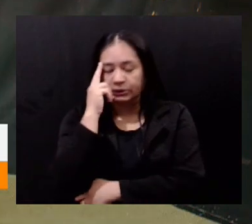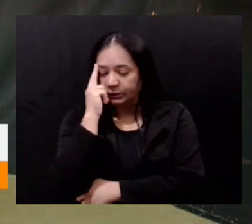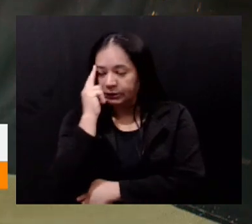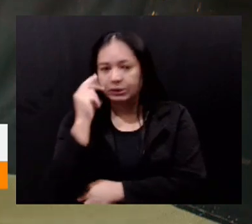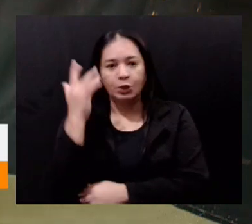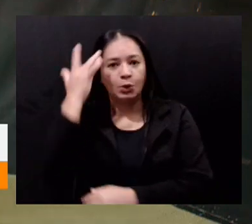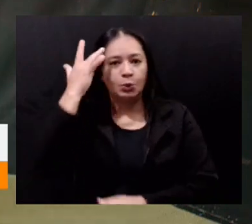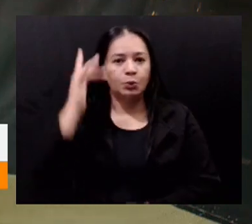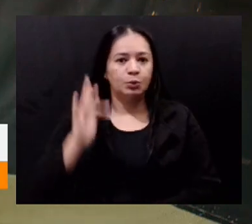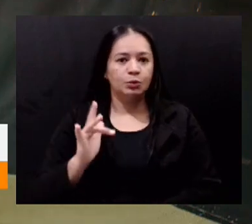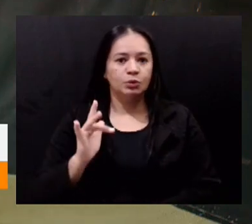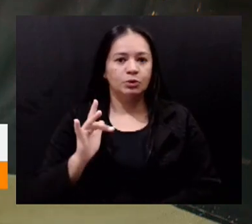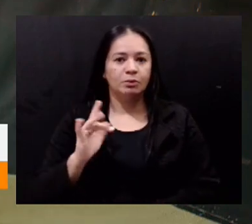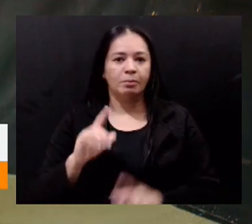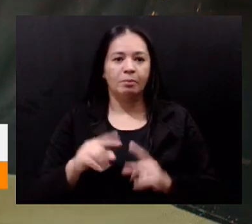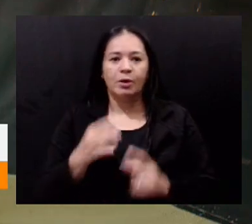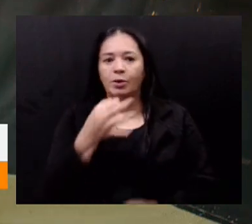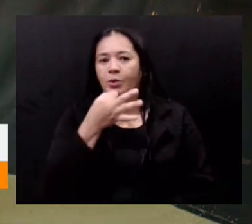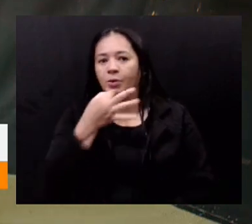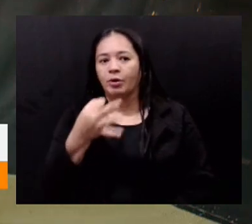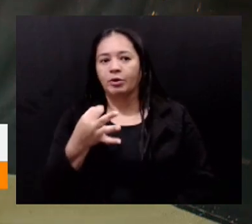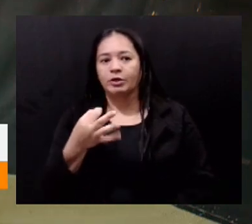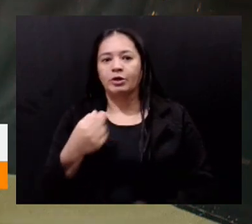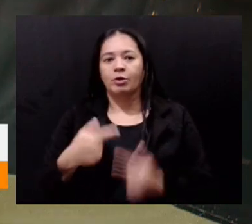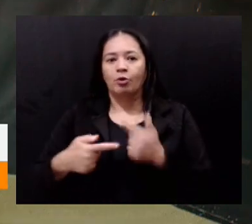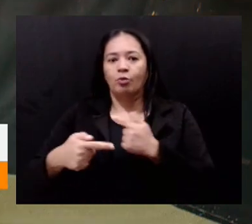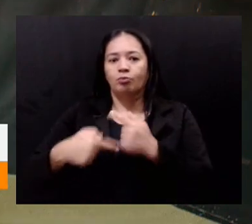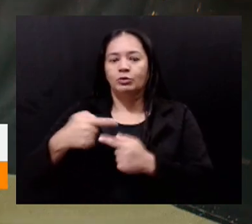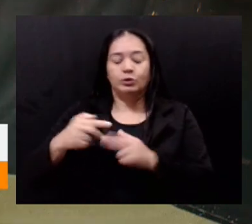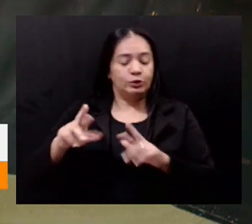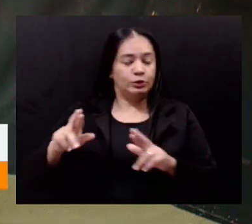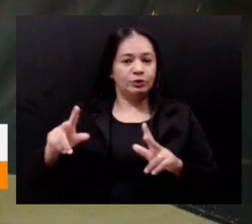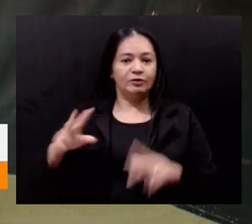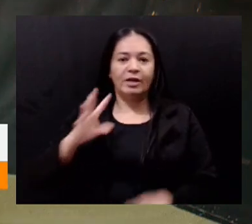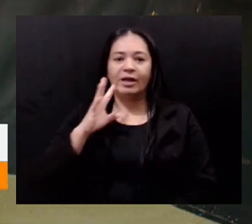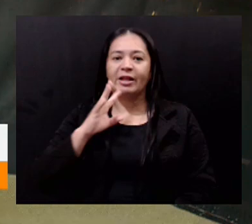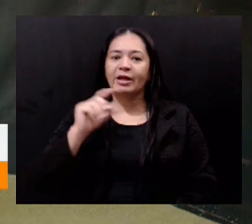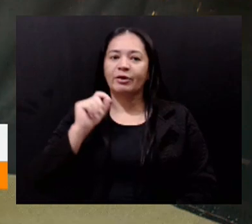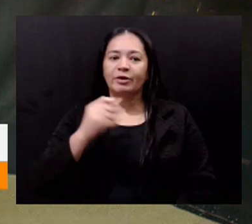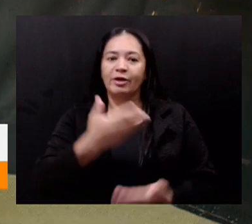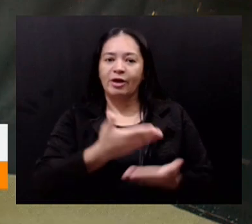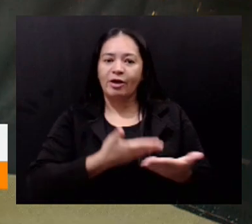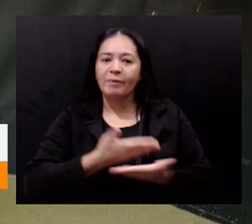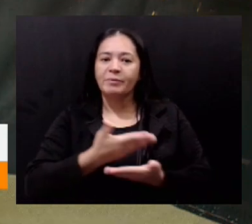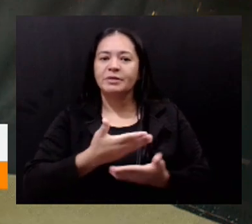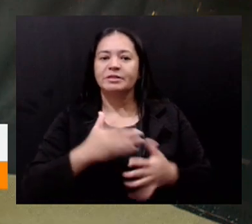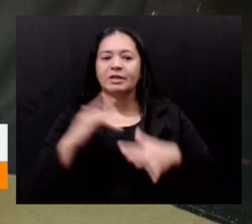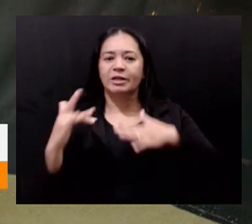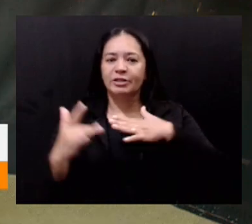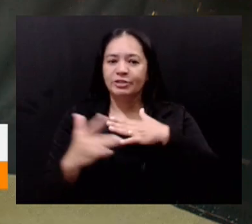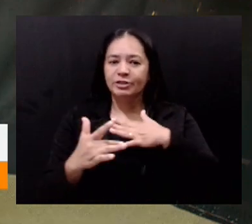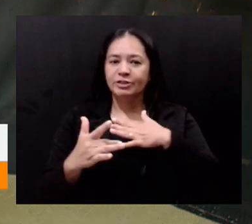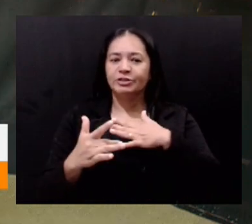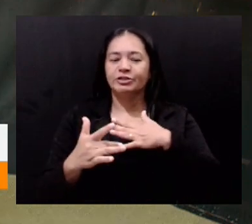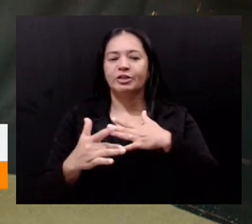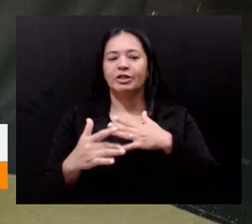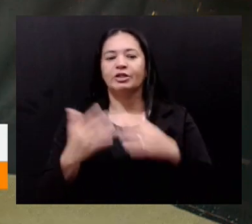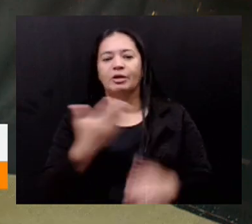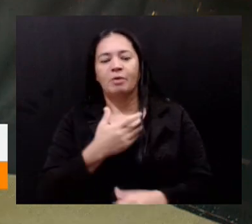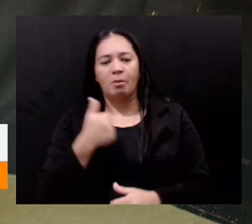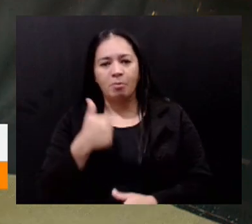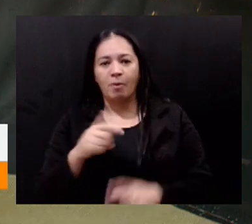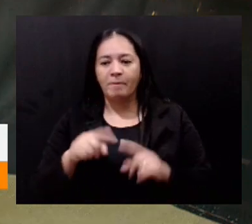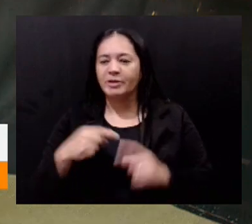acho que eu sou de uma outra geração que é legal você ter amizade na rede social, mas eu gosto do contato físico, eu gosto de bater papo, eu gosto do olho no olho, eu gosto